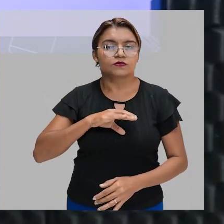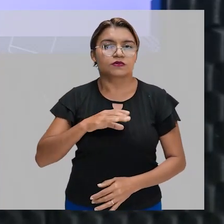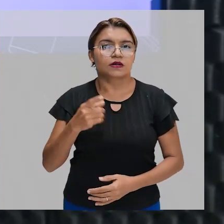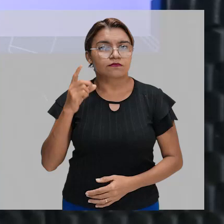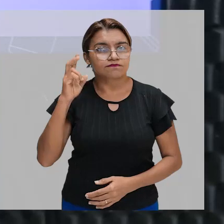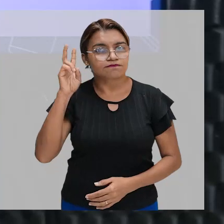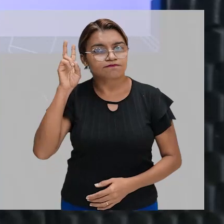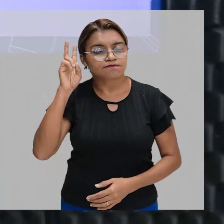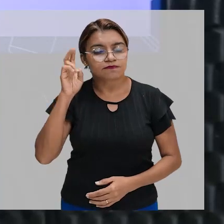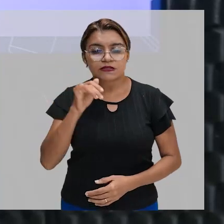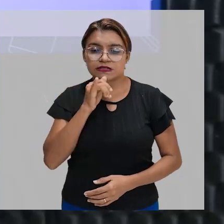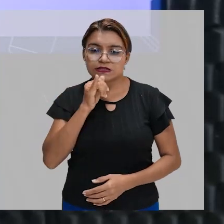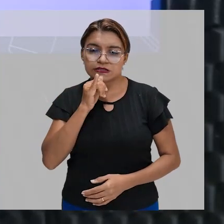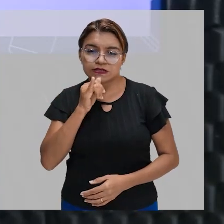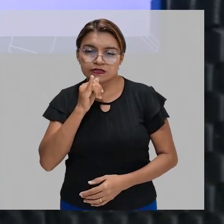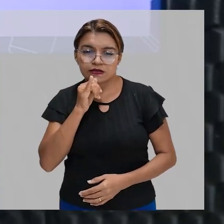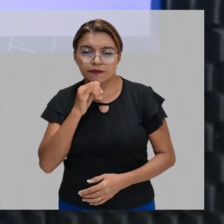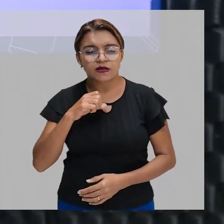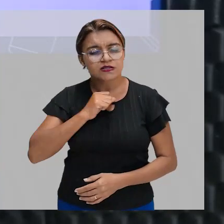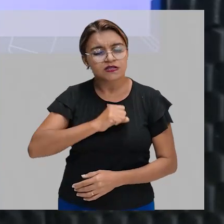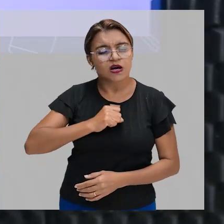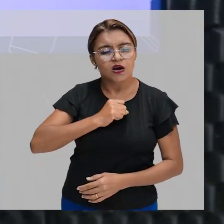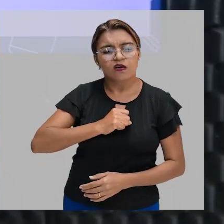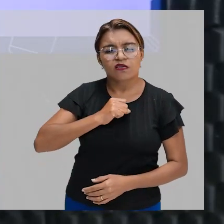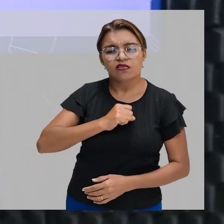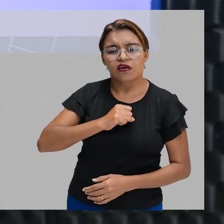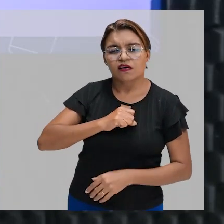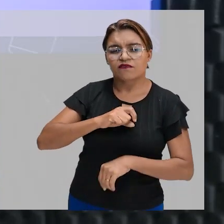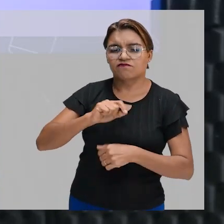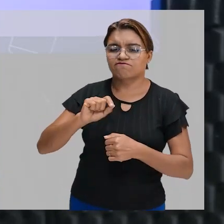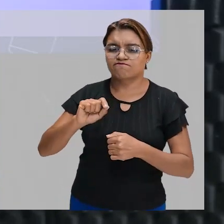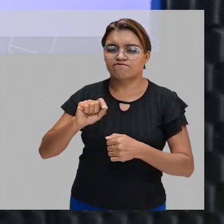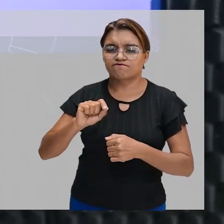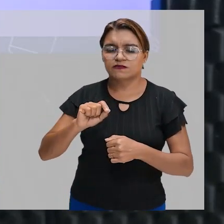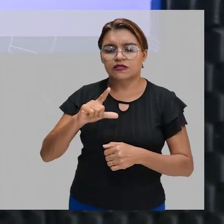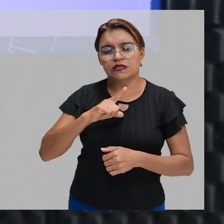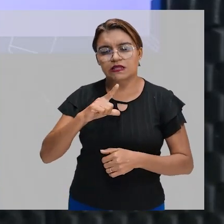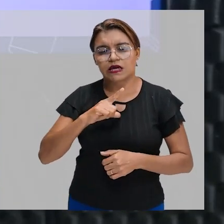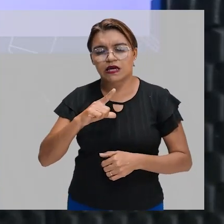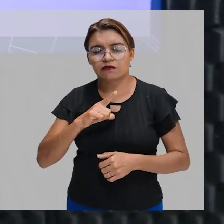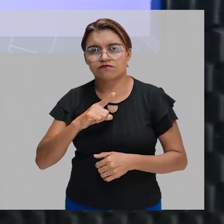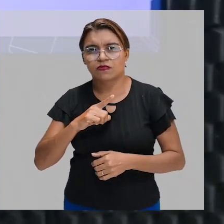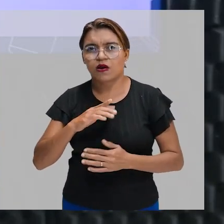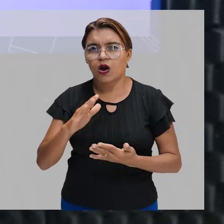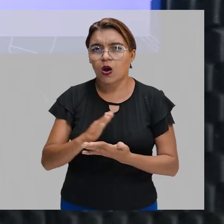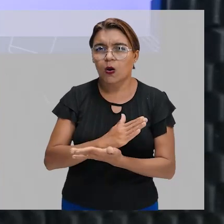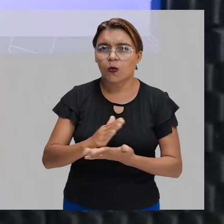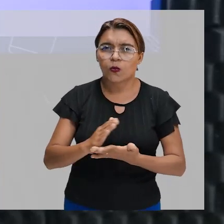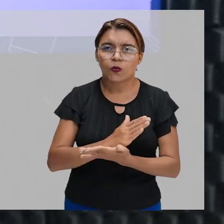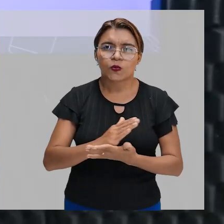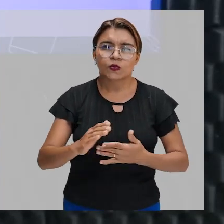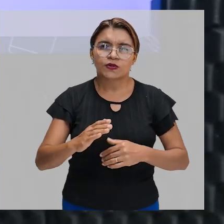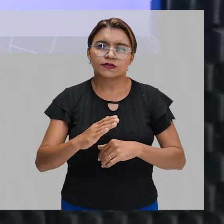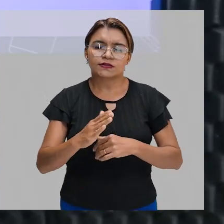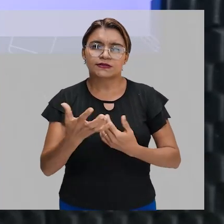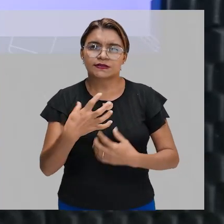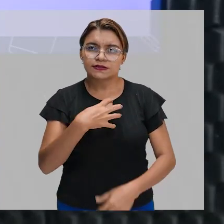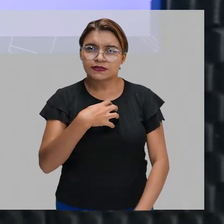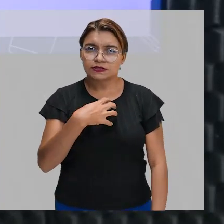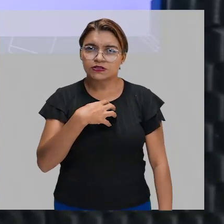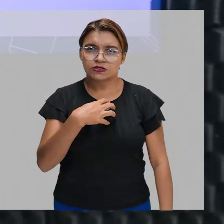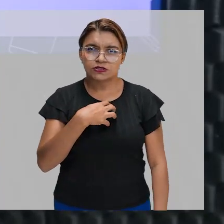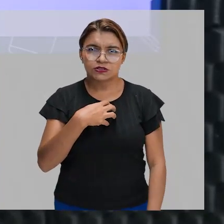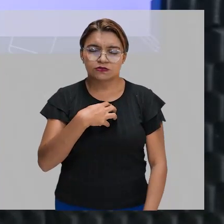da Saudade do pecado de delícia de uma equação de tragédia com sentimentos de